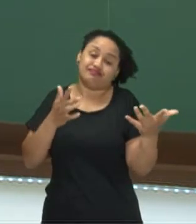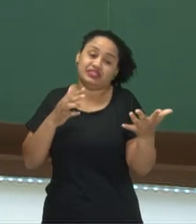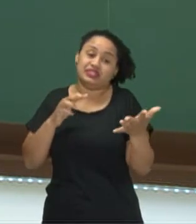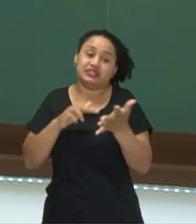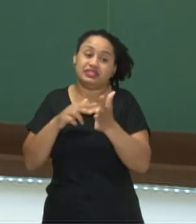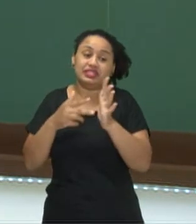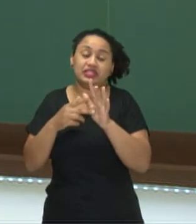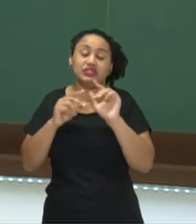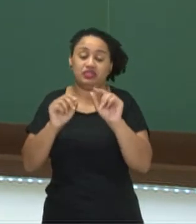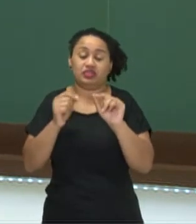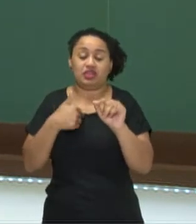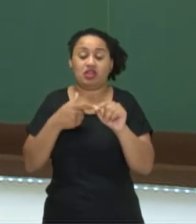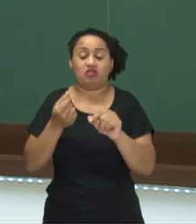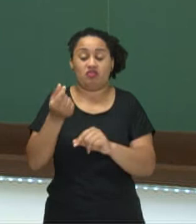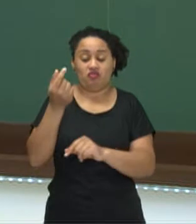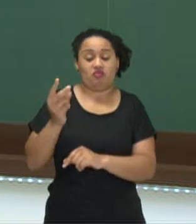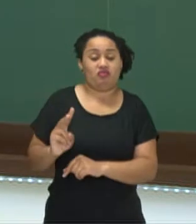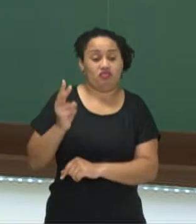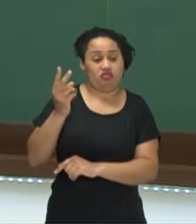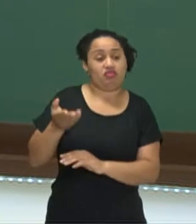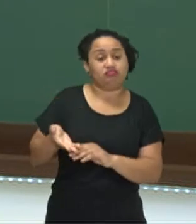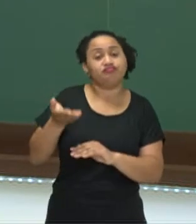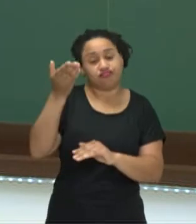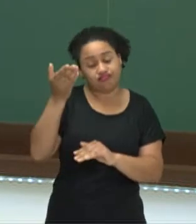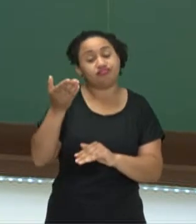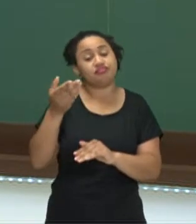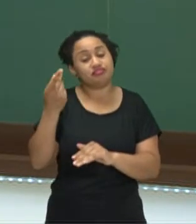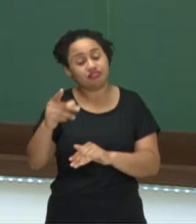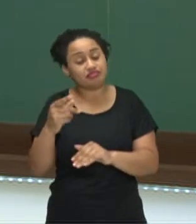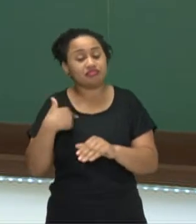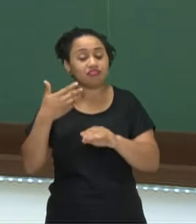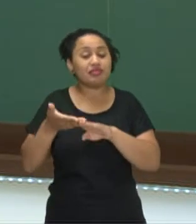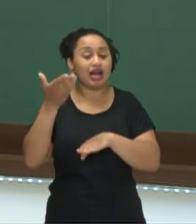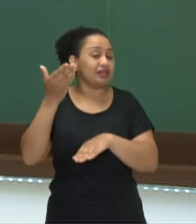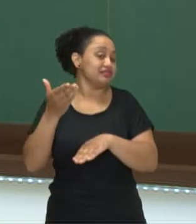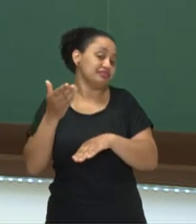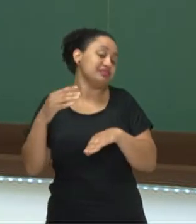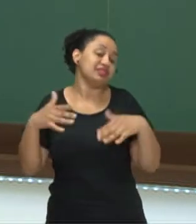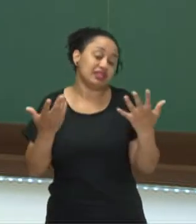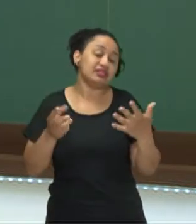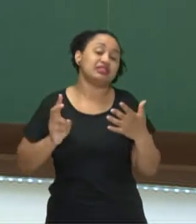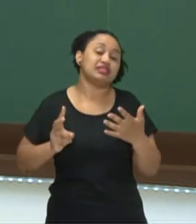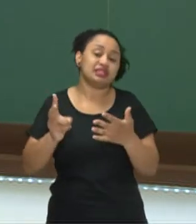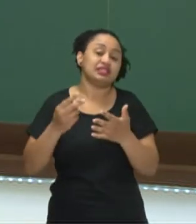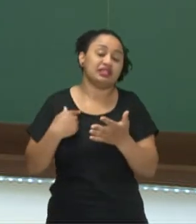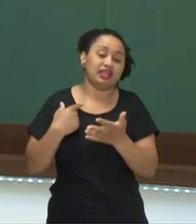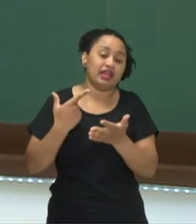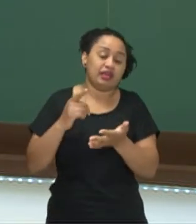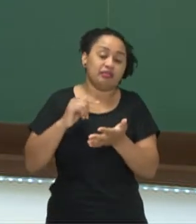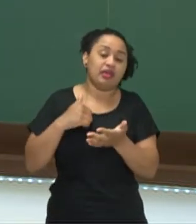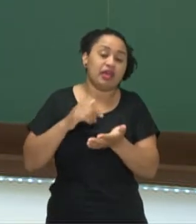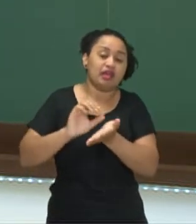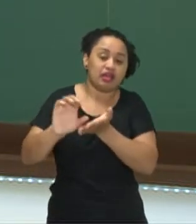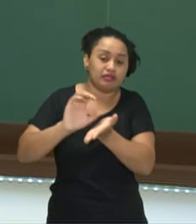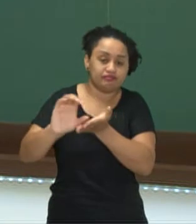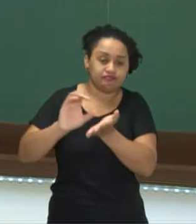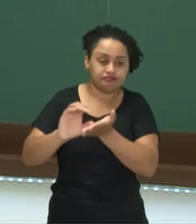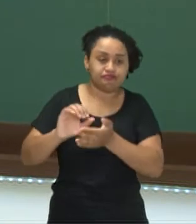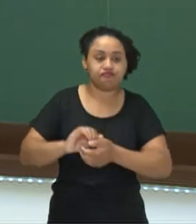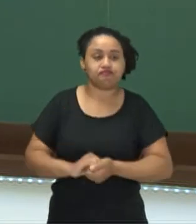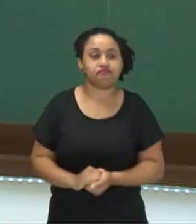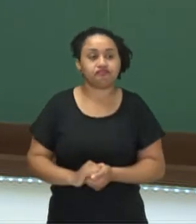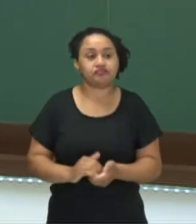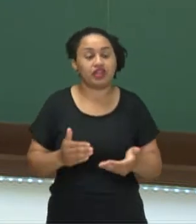que aumente o valor financeiro dela. Ou seja, ela sempre vai ser um passivo essa despesa. Agora